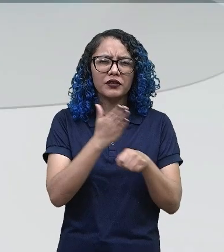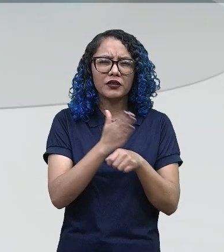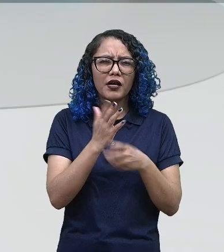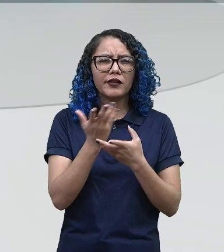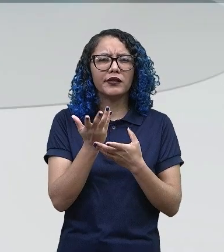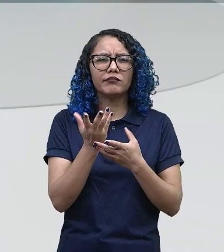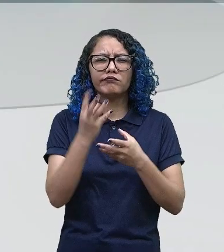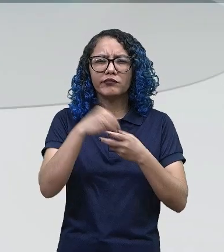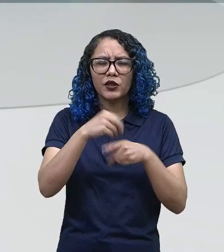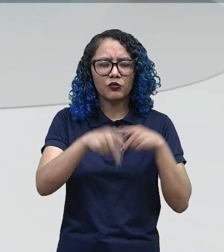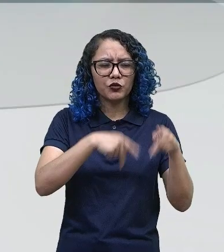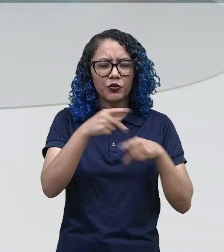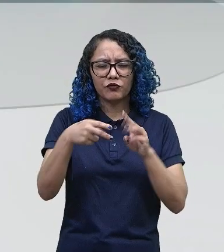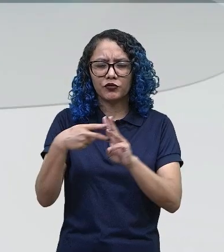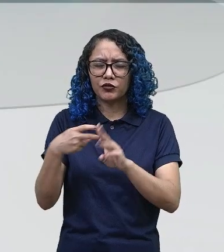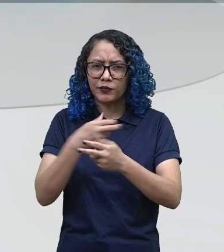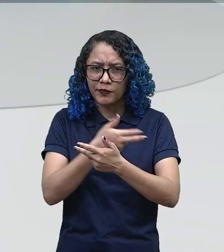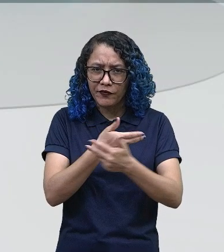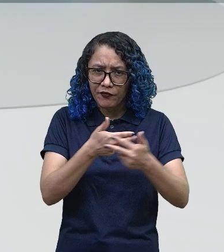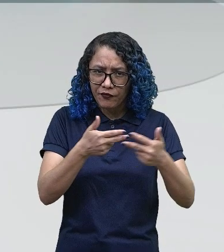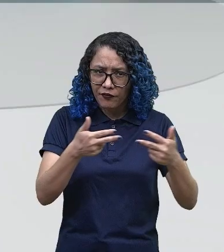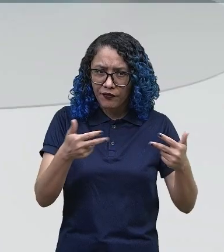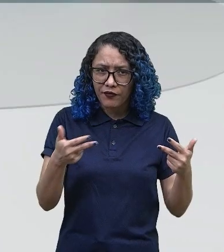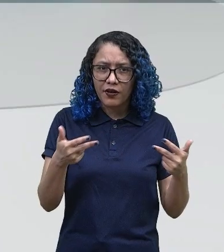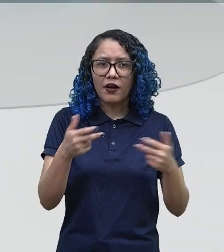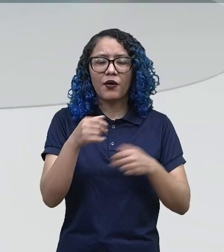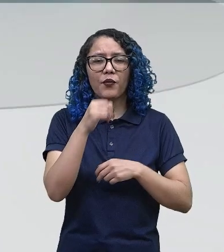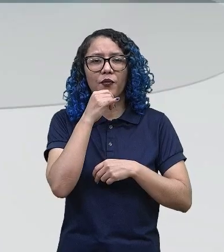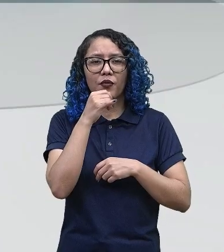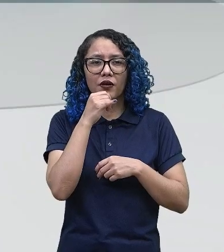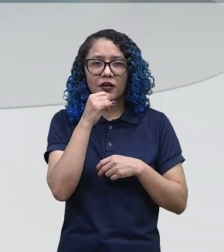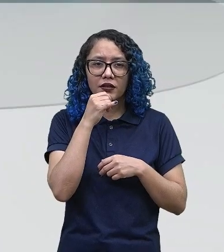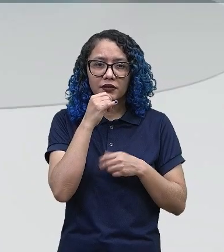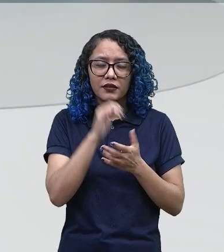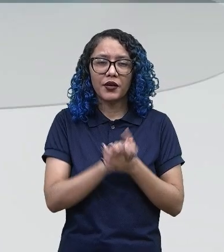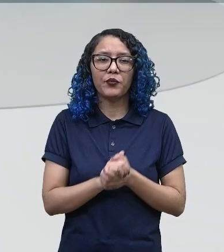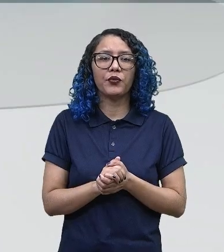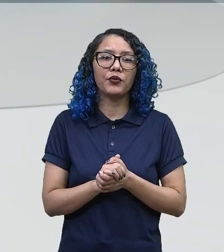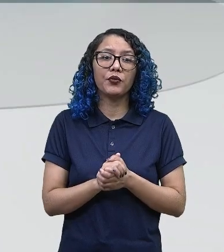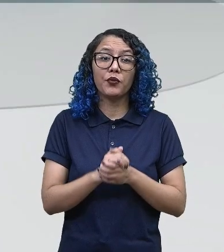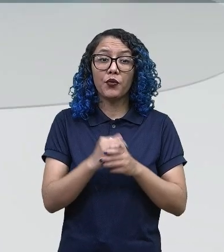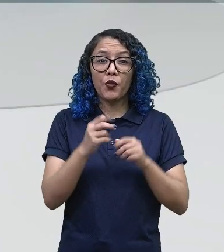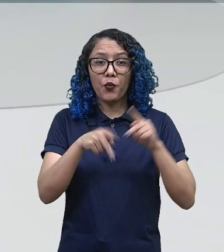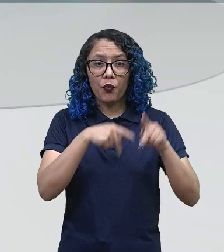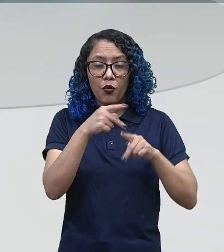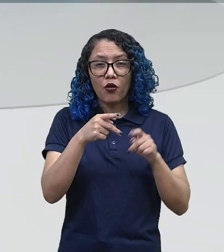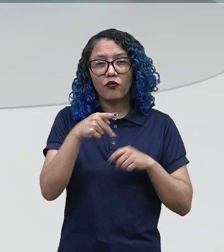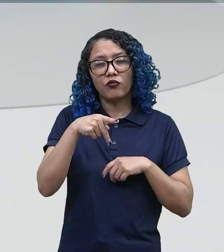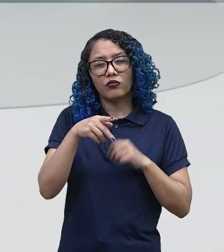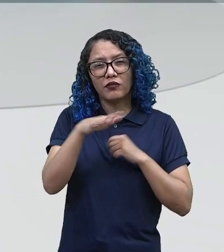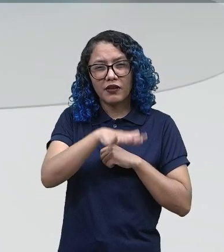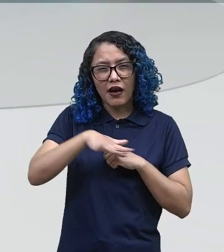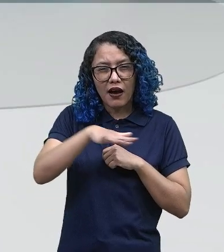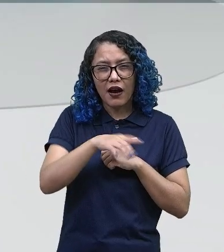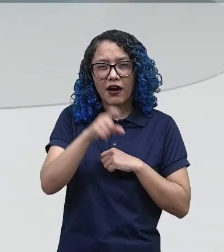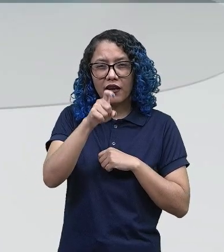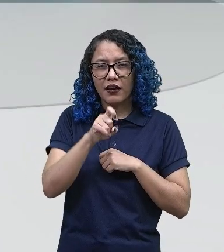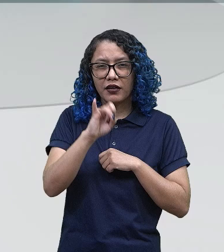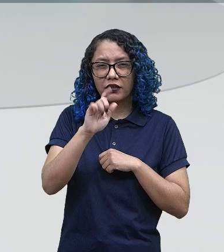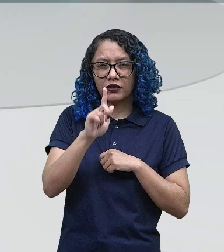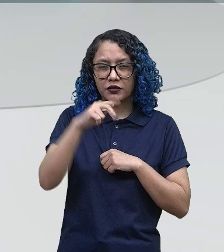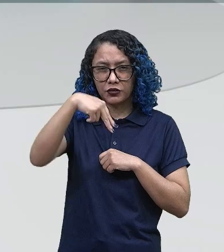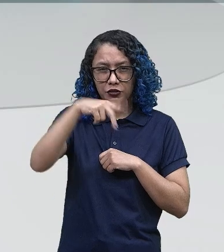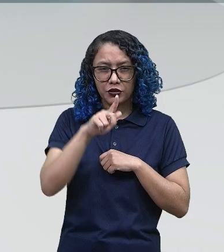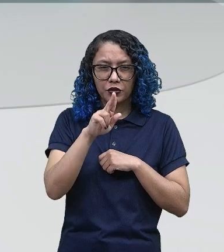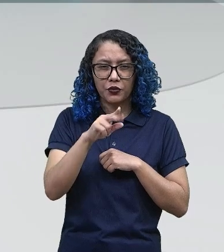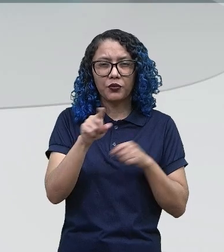em vários povos indígenas, entre eles a gente pode citar ali os xinguanos, que são os povos do Xingu, os Bacari,